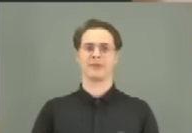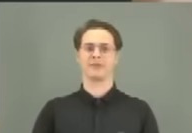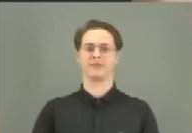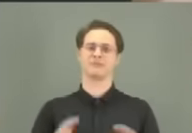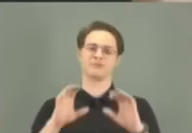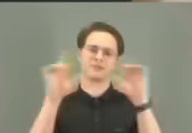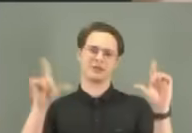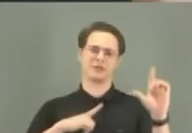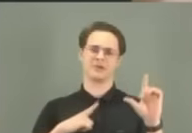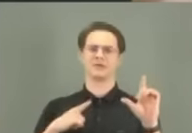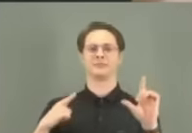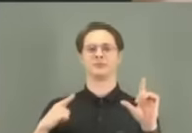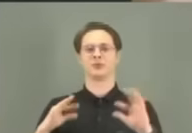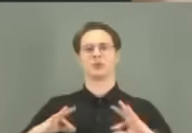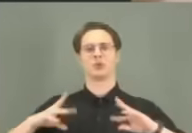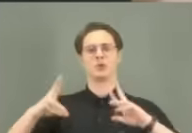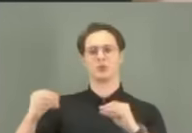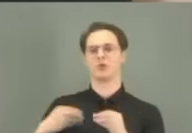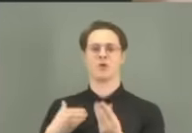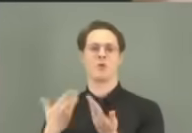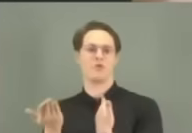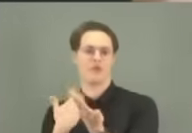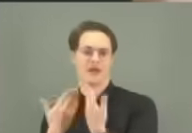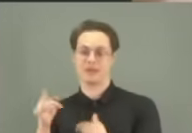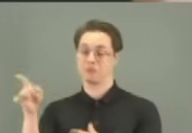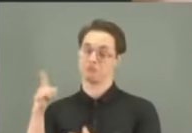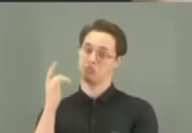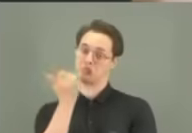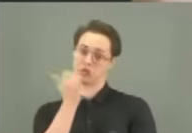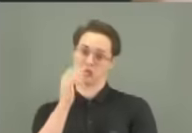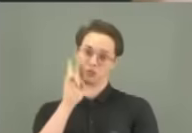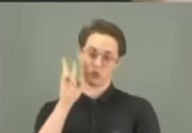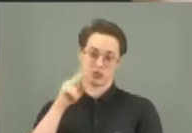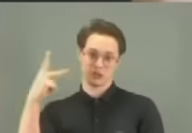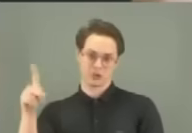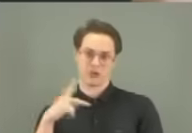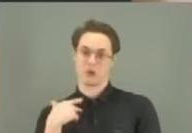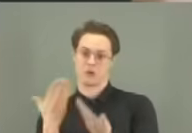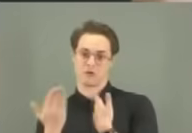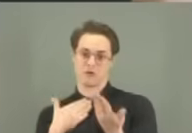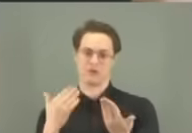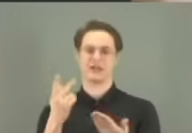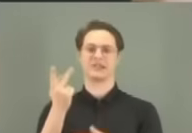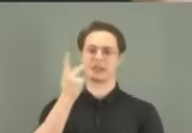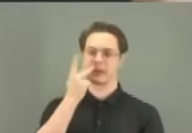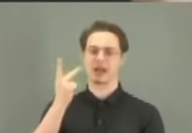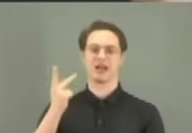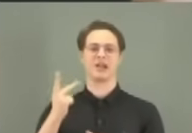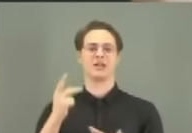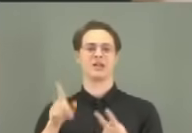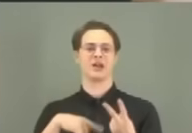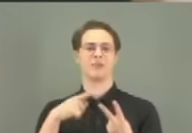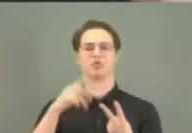Óbvio que as conversas todas que existiram, segundo ele está dizendo, tanto com o presidente Bolsonaro, com a deputada Carla Zambelli, com o integrante das